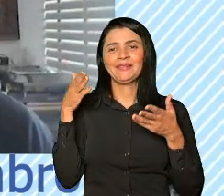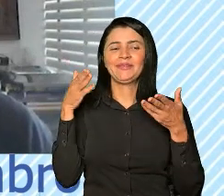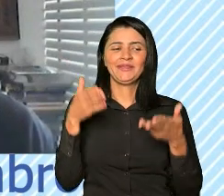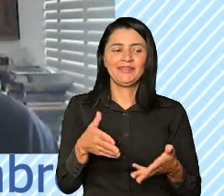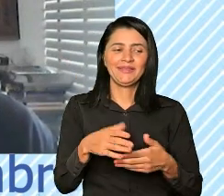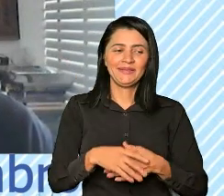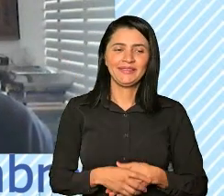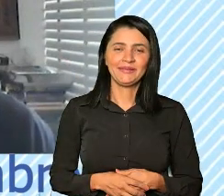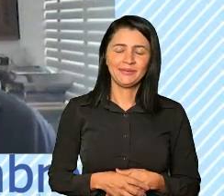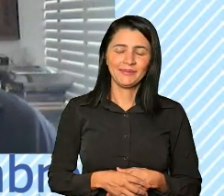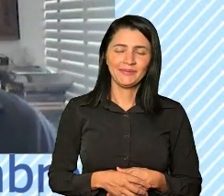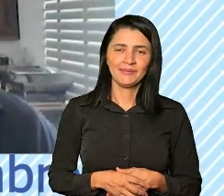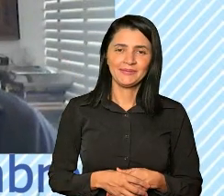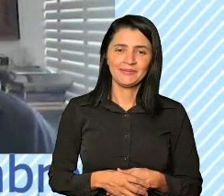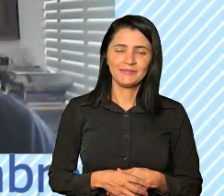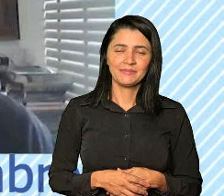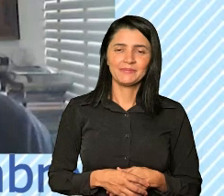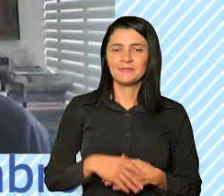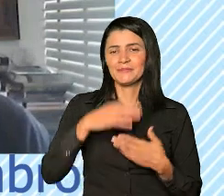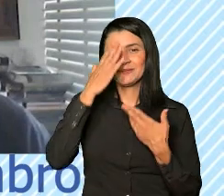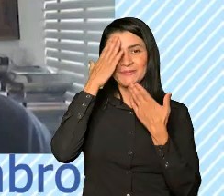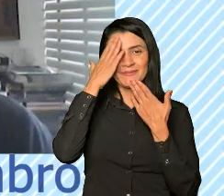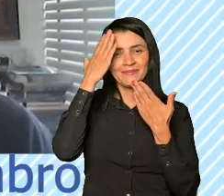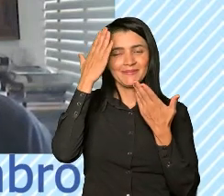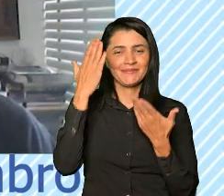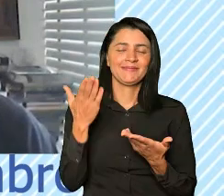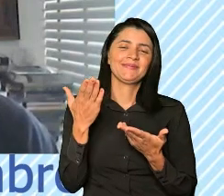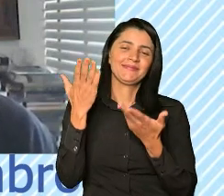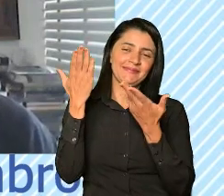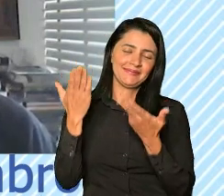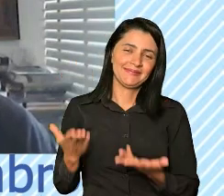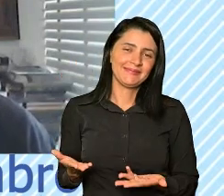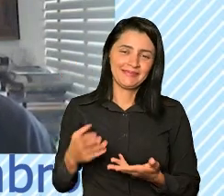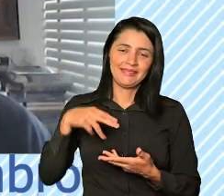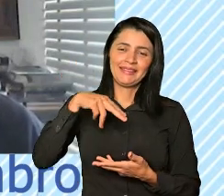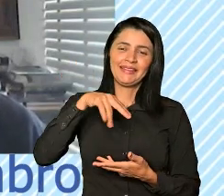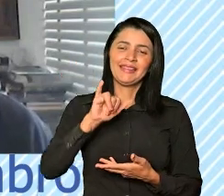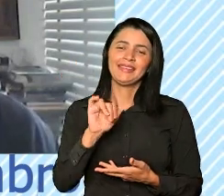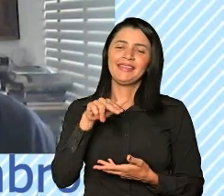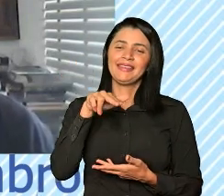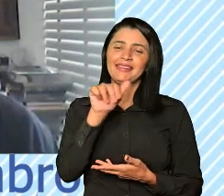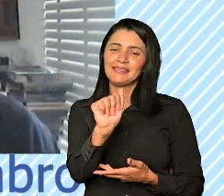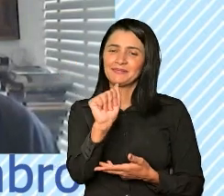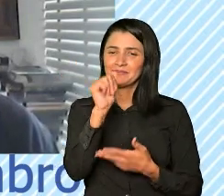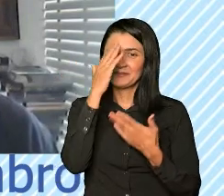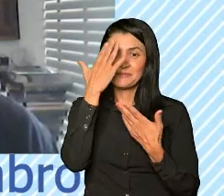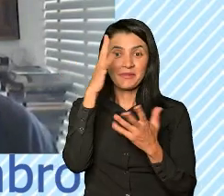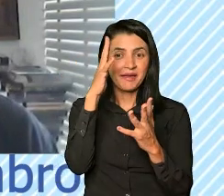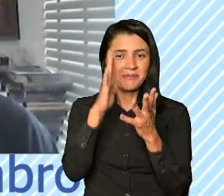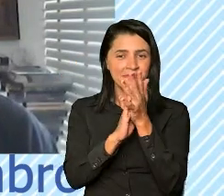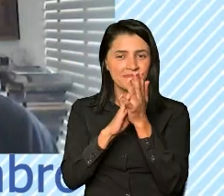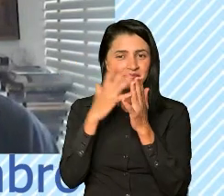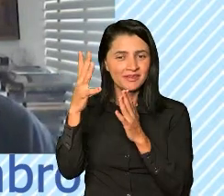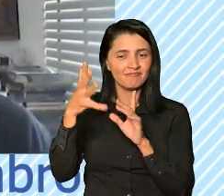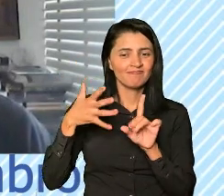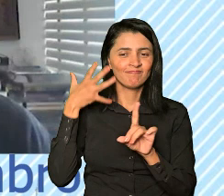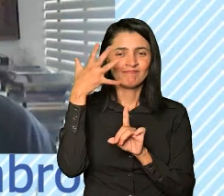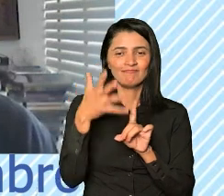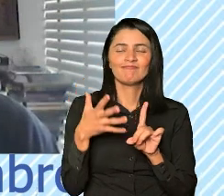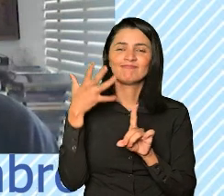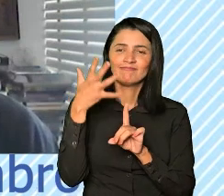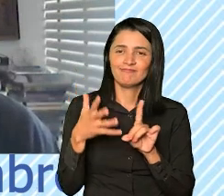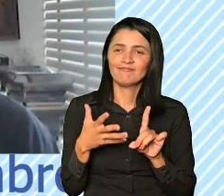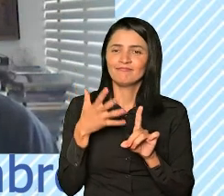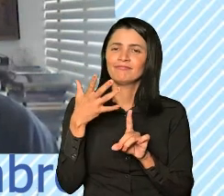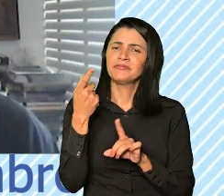participação. Muito obrigada, Nina. Parabéns pela sua fala.